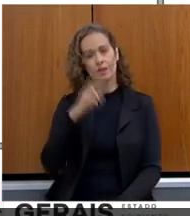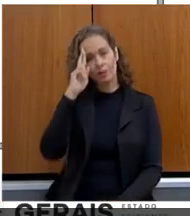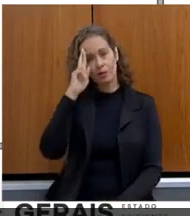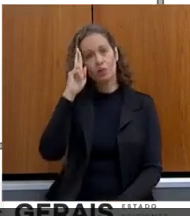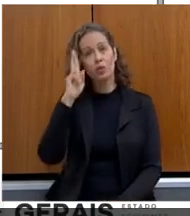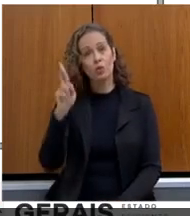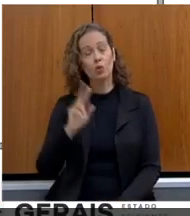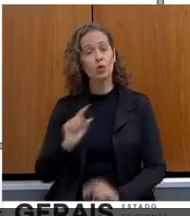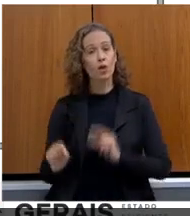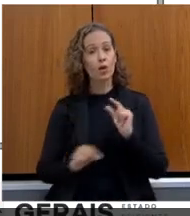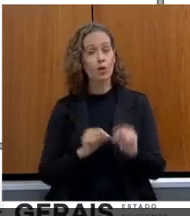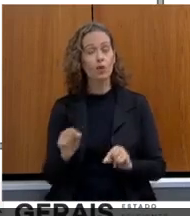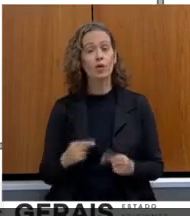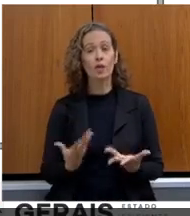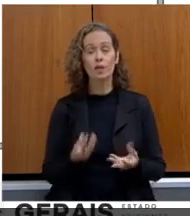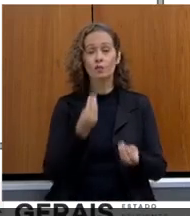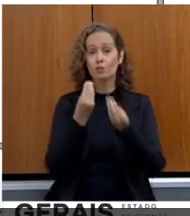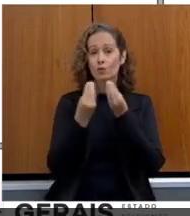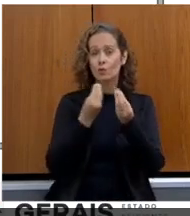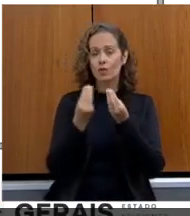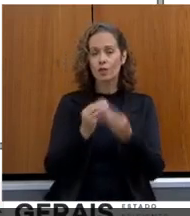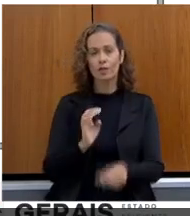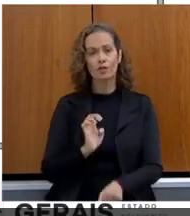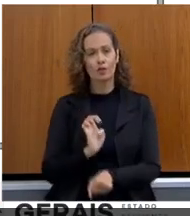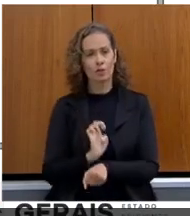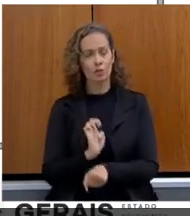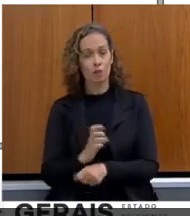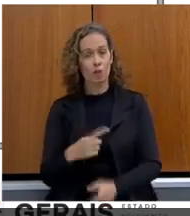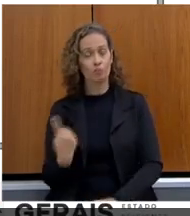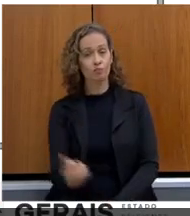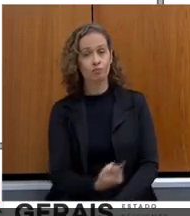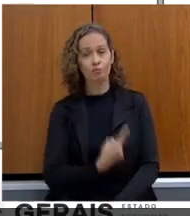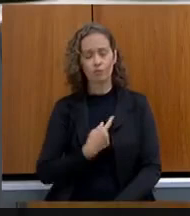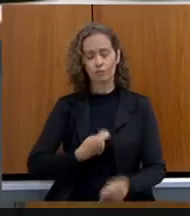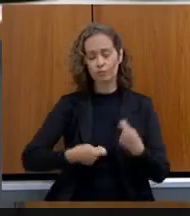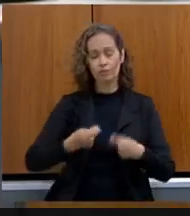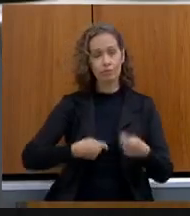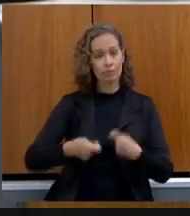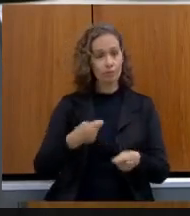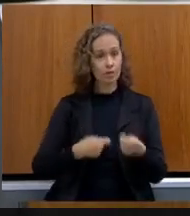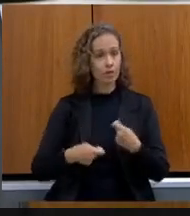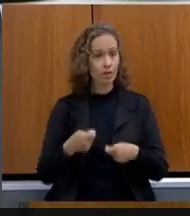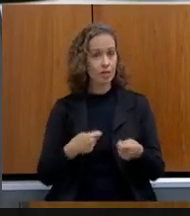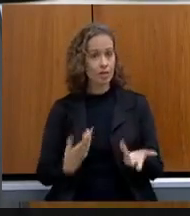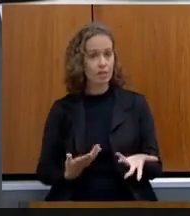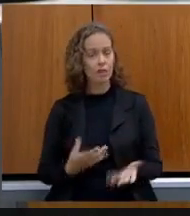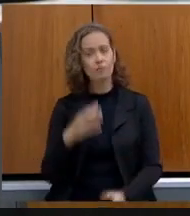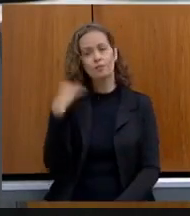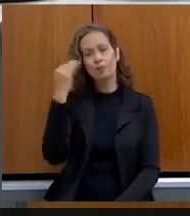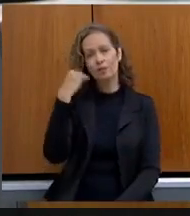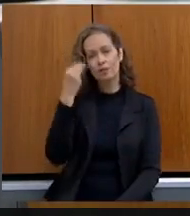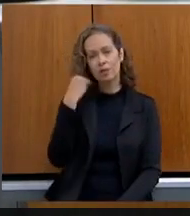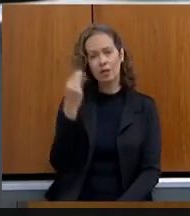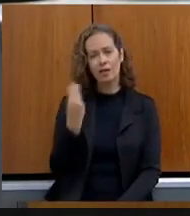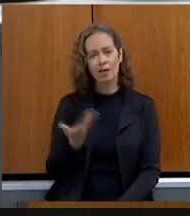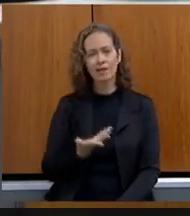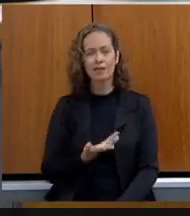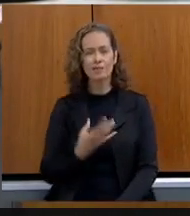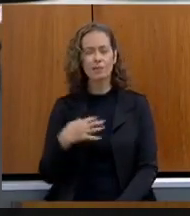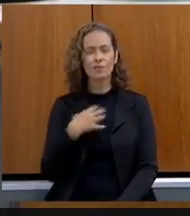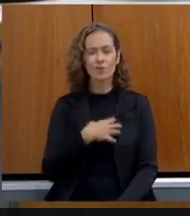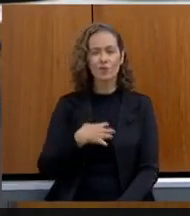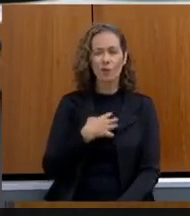a dobra do repasse de merenda Estadual né nós quando entramos na administração vivemos uma situação muito constrangedora que era